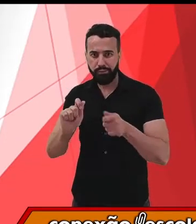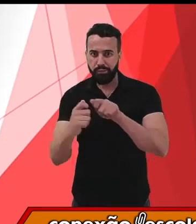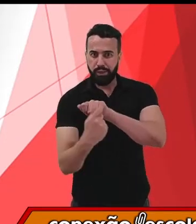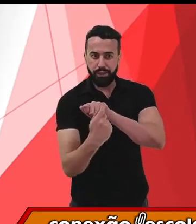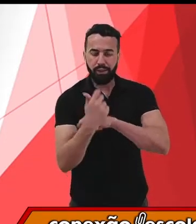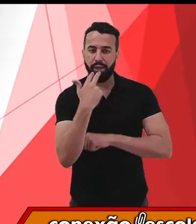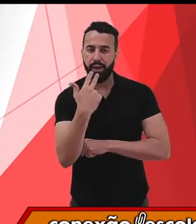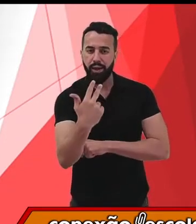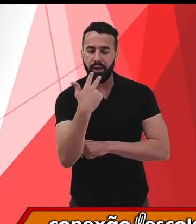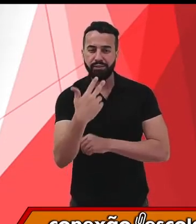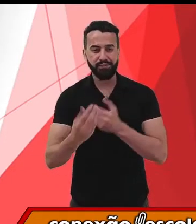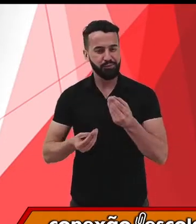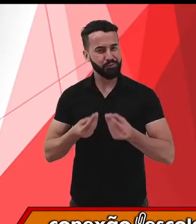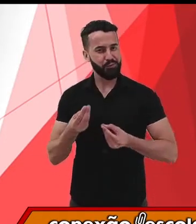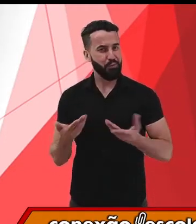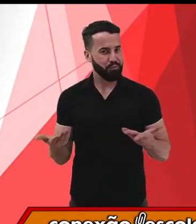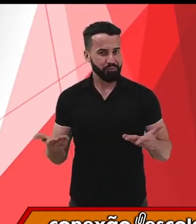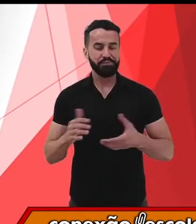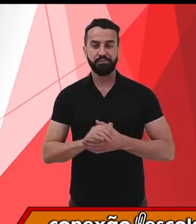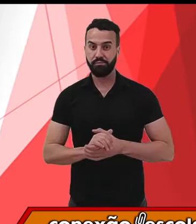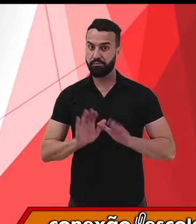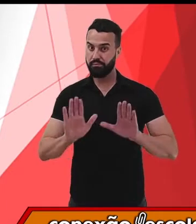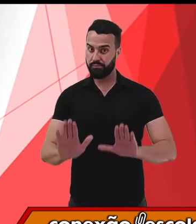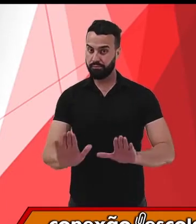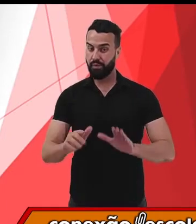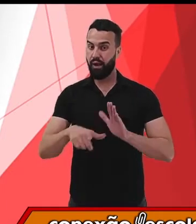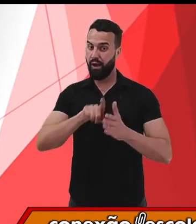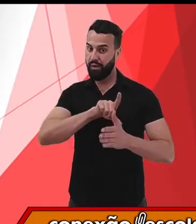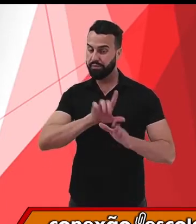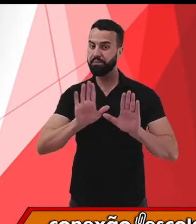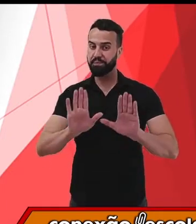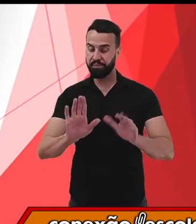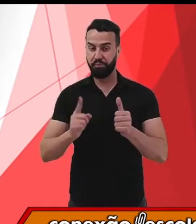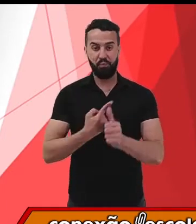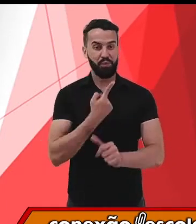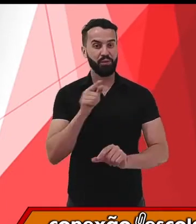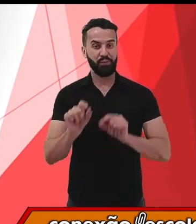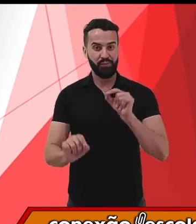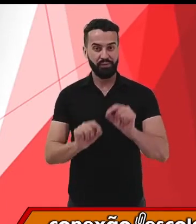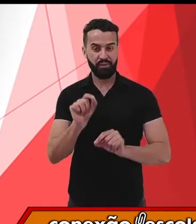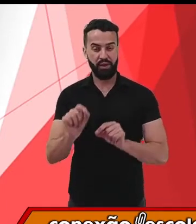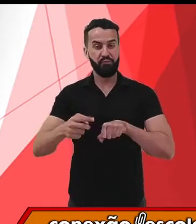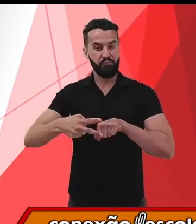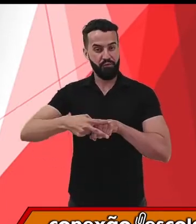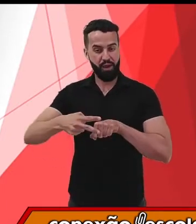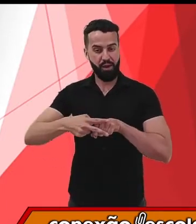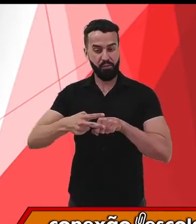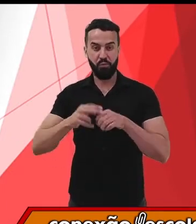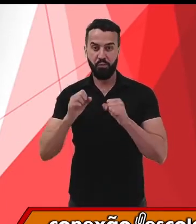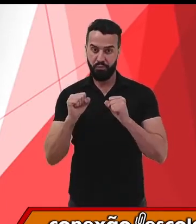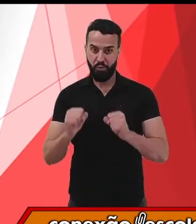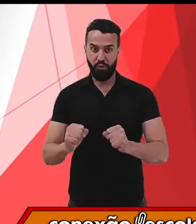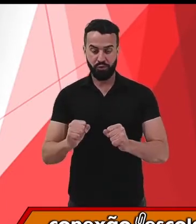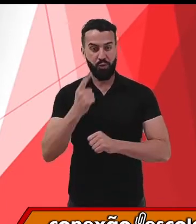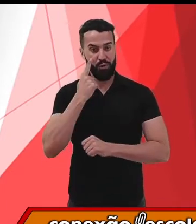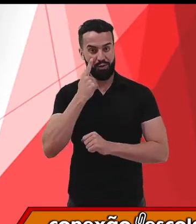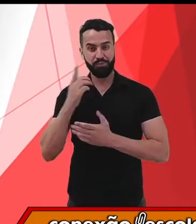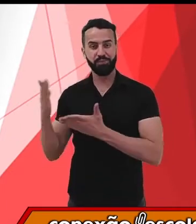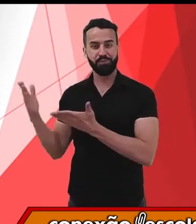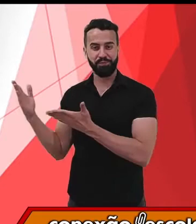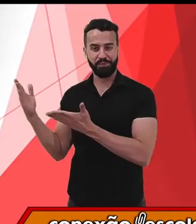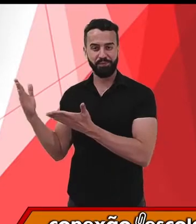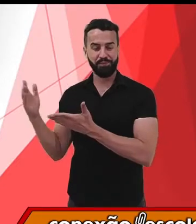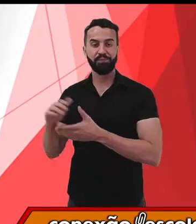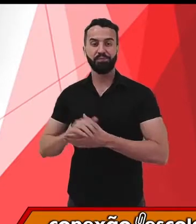na língua inglesa, eu queria conjugar com vocês o verbo poder ali. Nós temos os pronomes pessoais e nós temos o poder. Então,